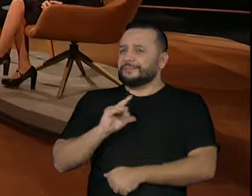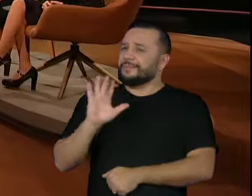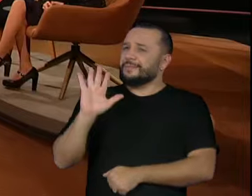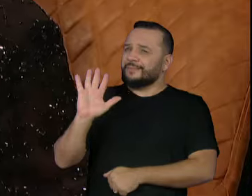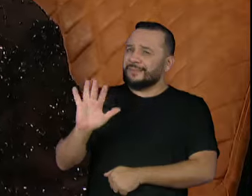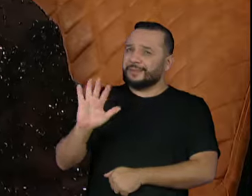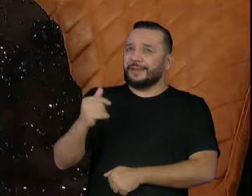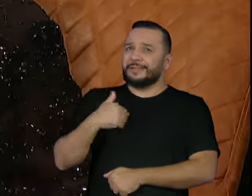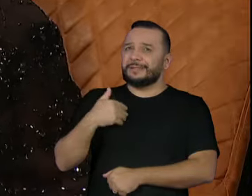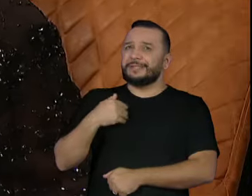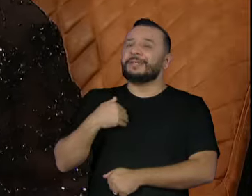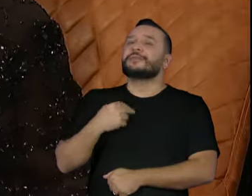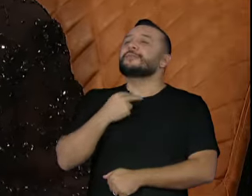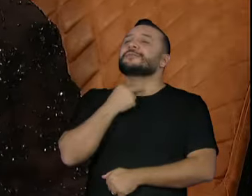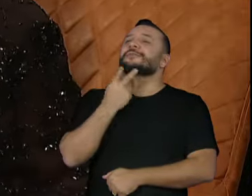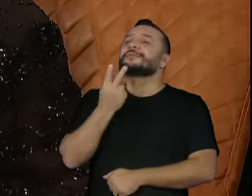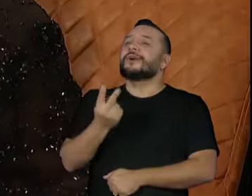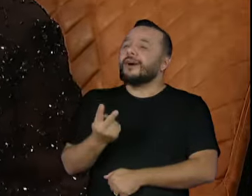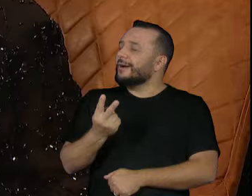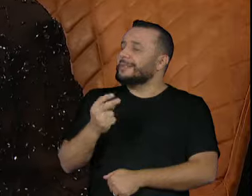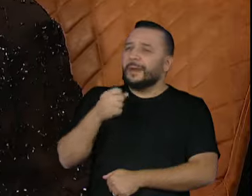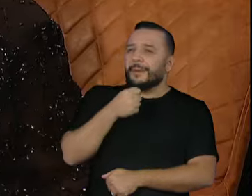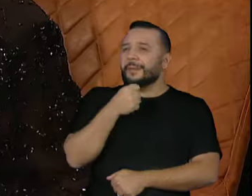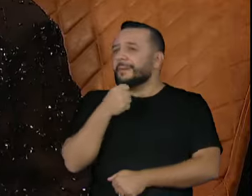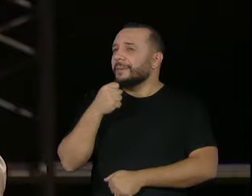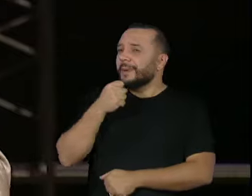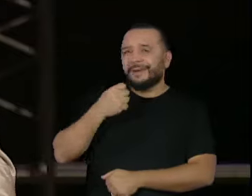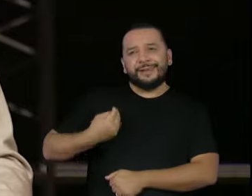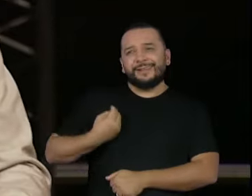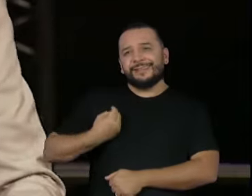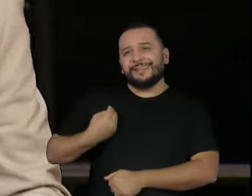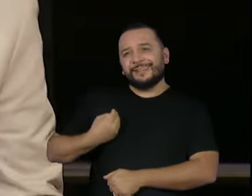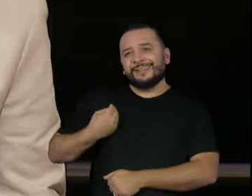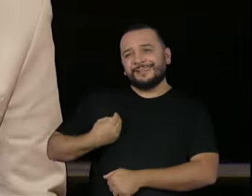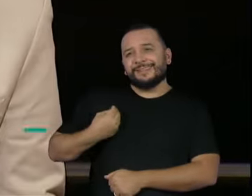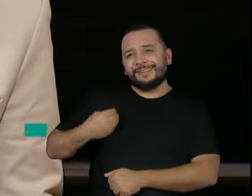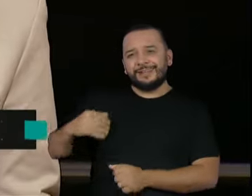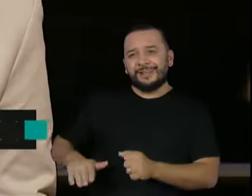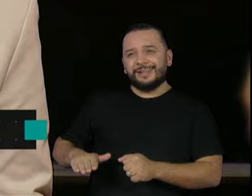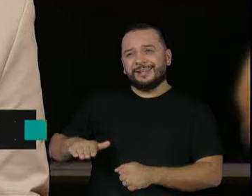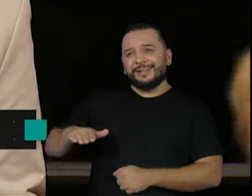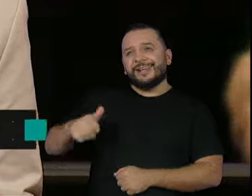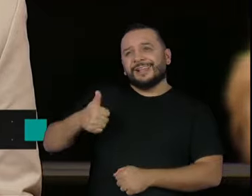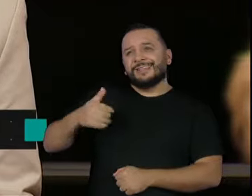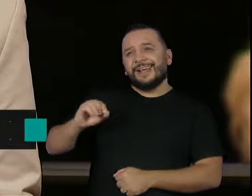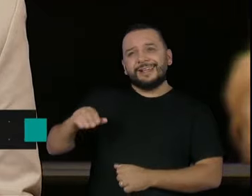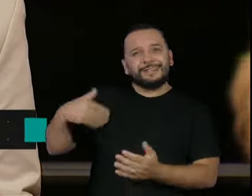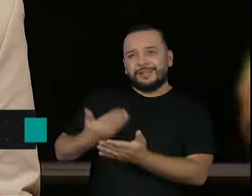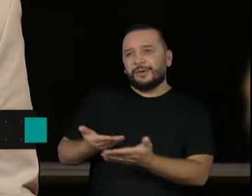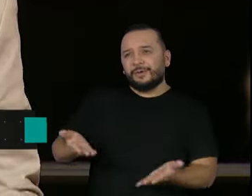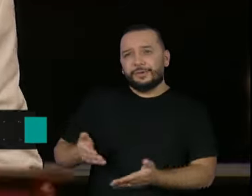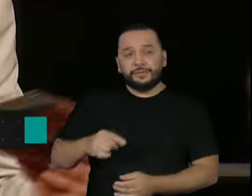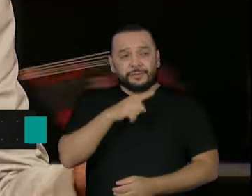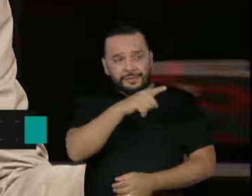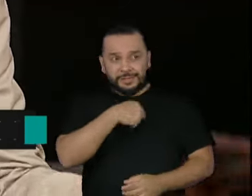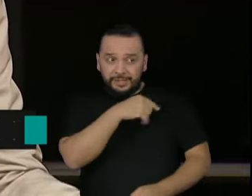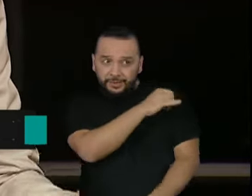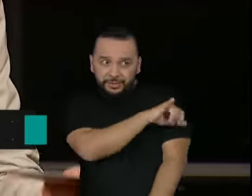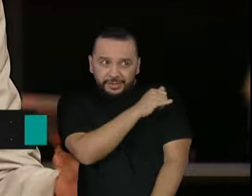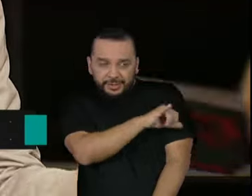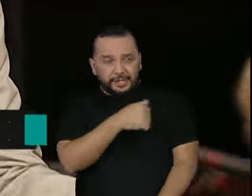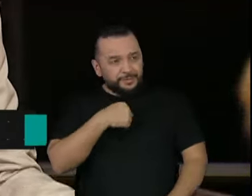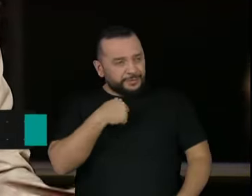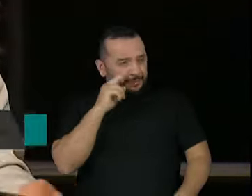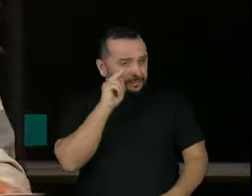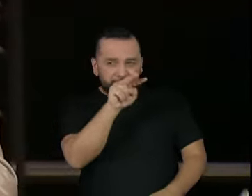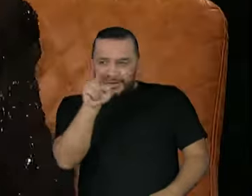vivo da minha voz desde os 10 anos de idade. Mas, Claudete, você morava ali perto do Copacabana Palace, você ia ver os artistas,